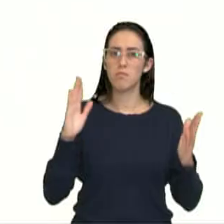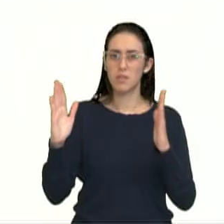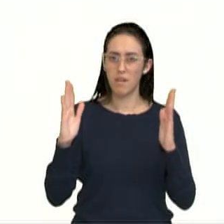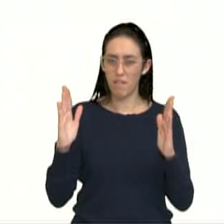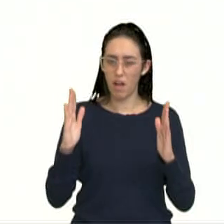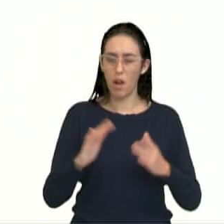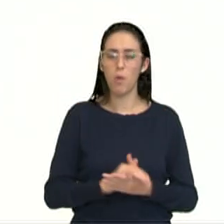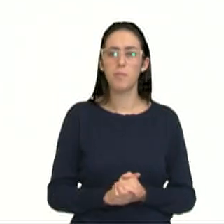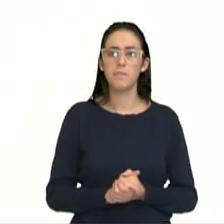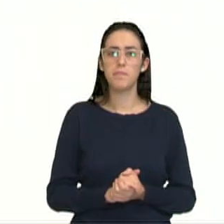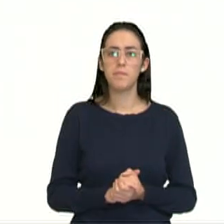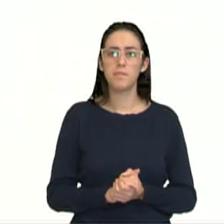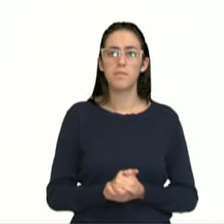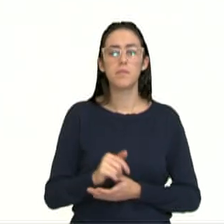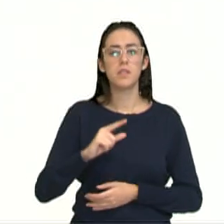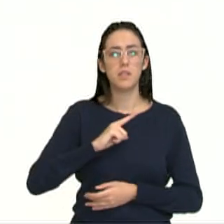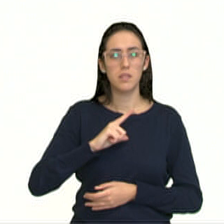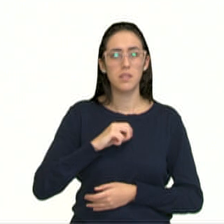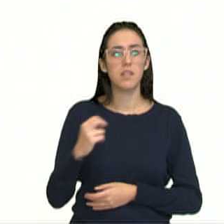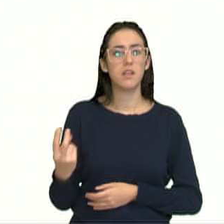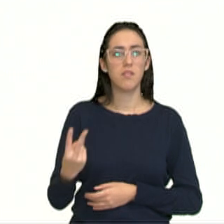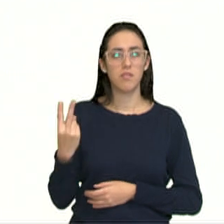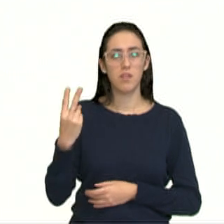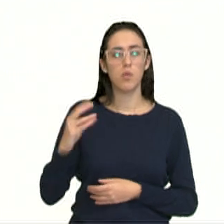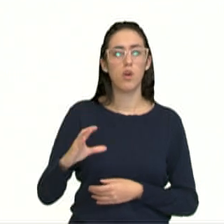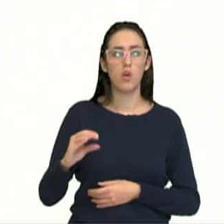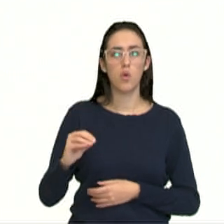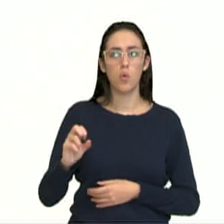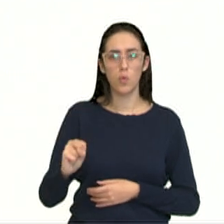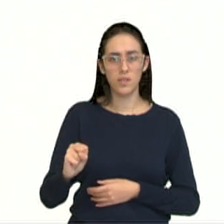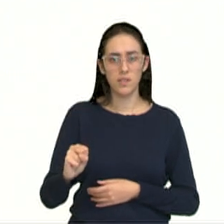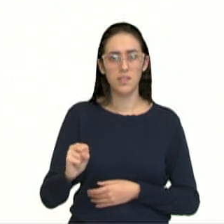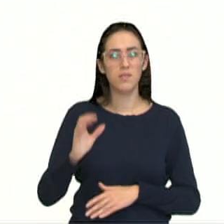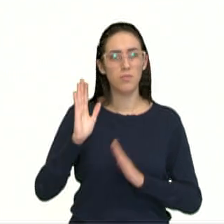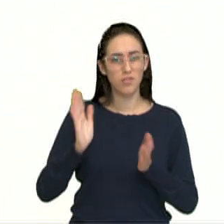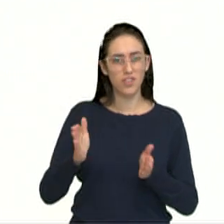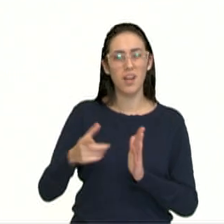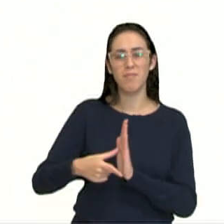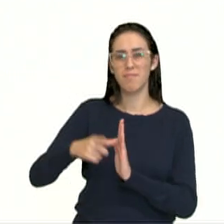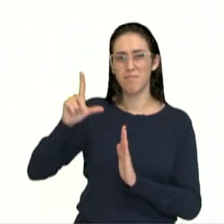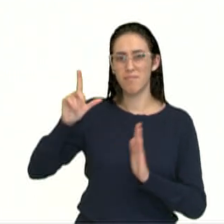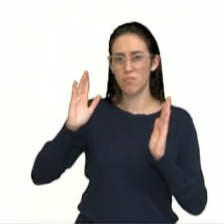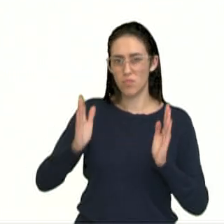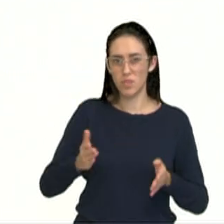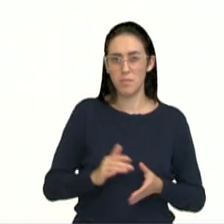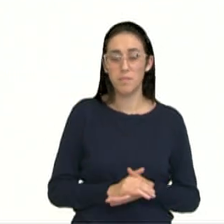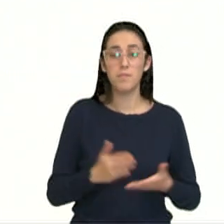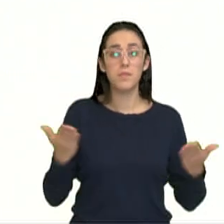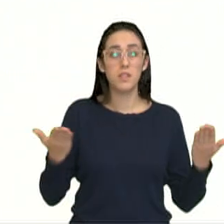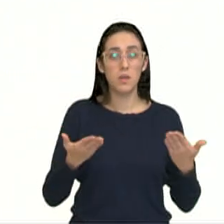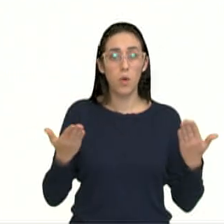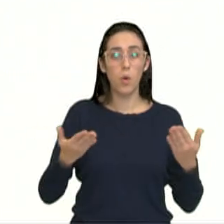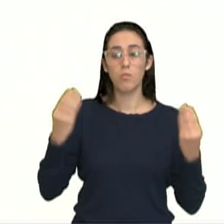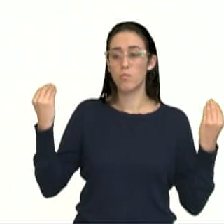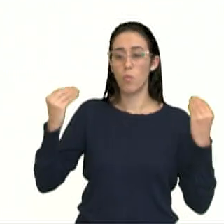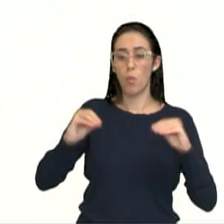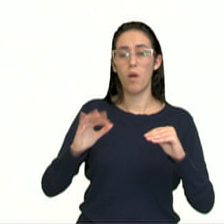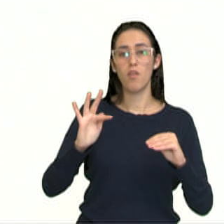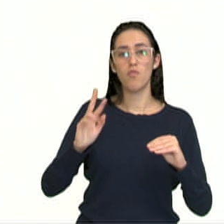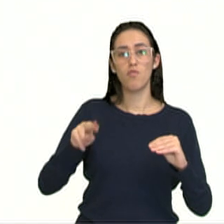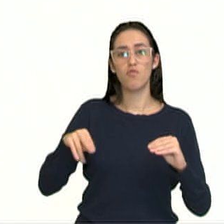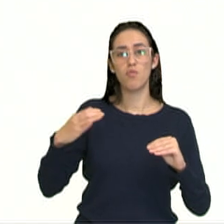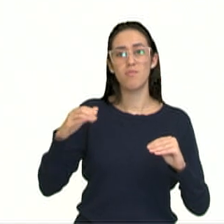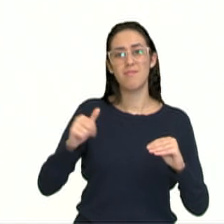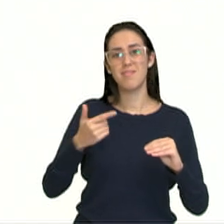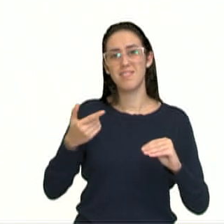intervalos, já tínhamos os valores do cosseno, né, pesquisados lá na nossa tabela, aí eu só joguei na função. Então,